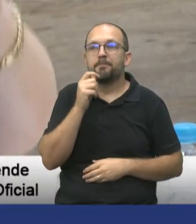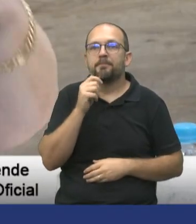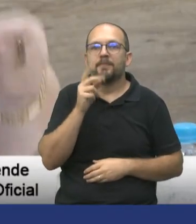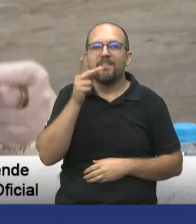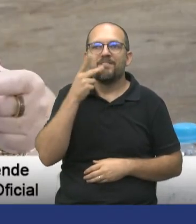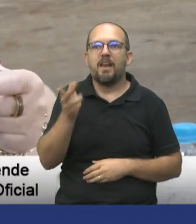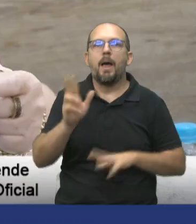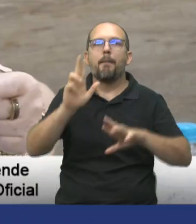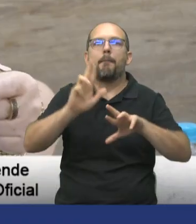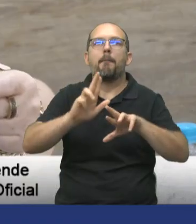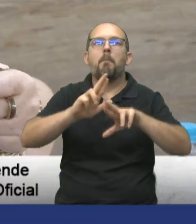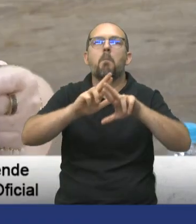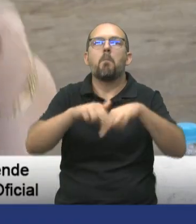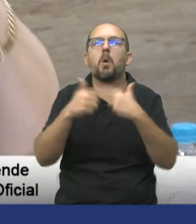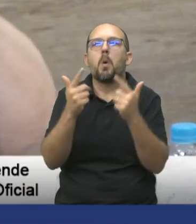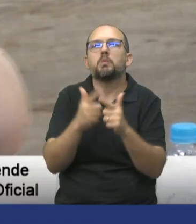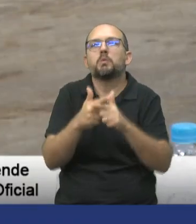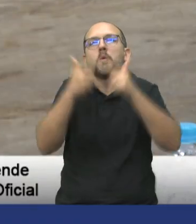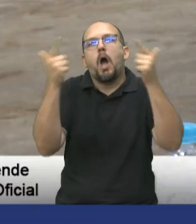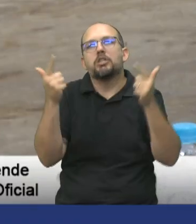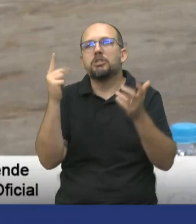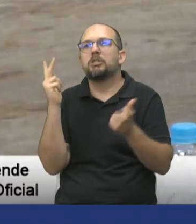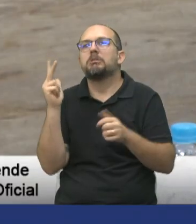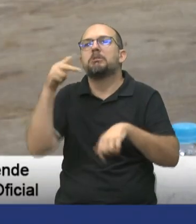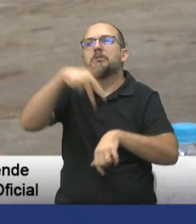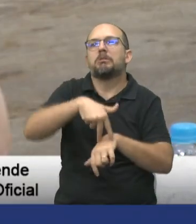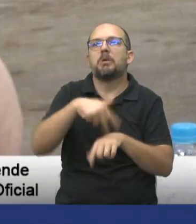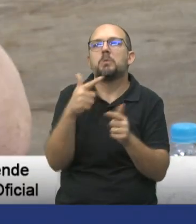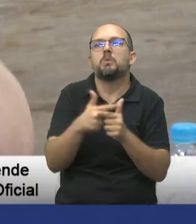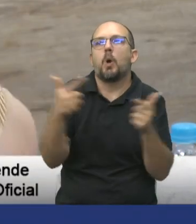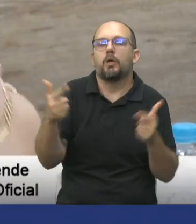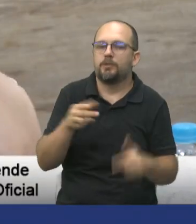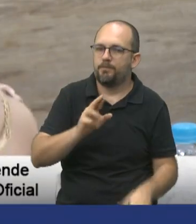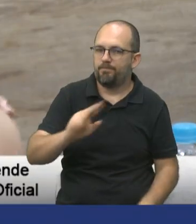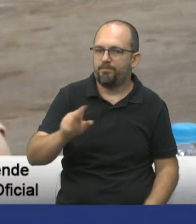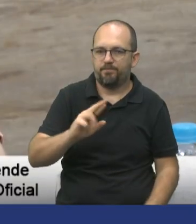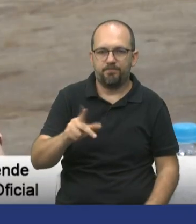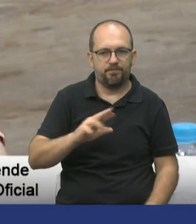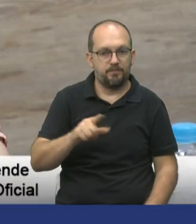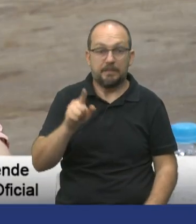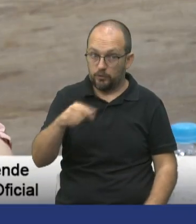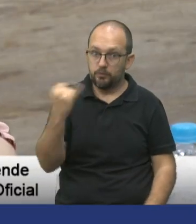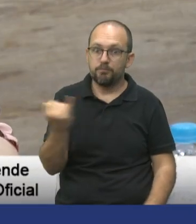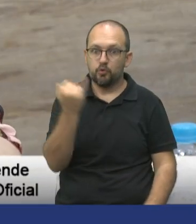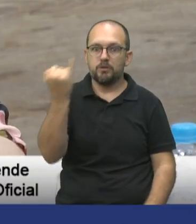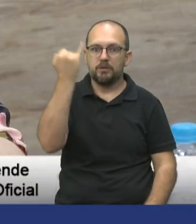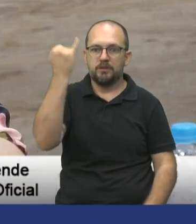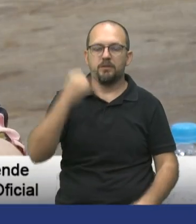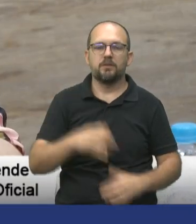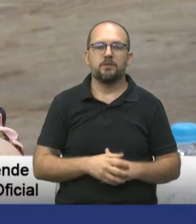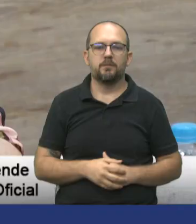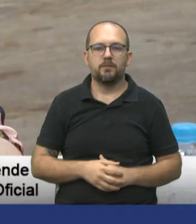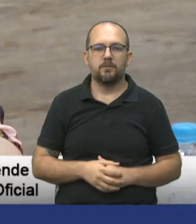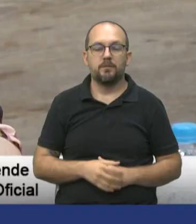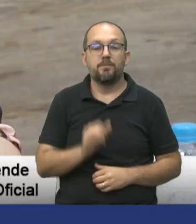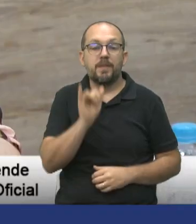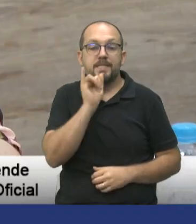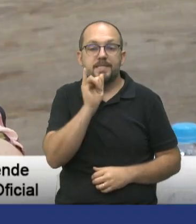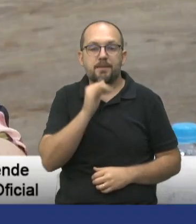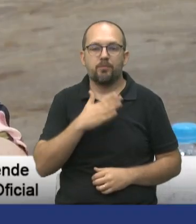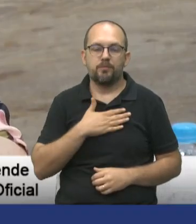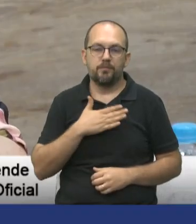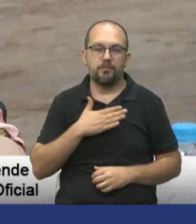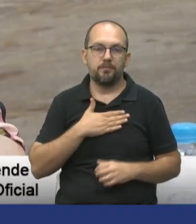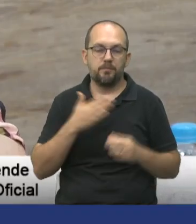por acaso que a senhora chegou lá. Eu acho isso muito importante. Por exemplo, eu